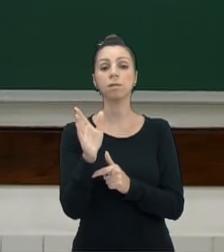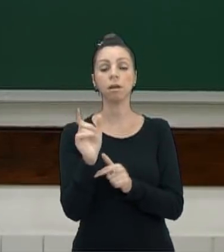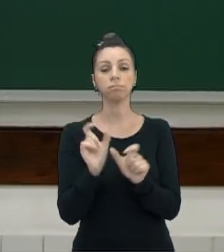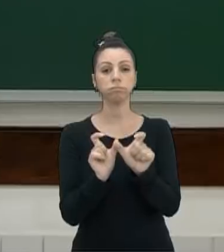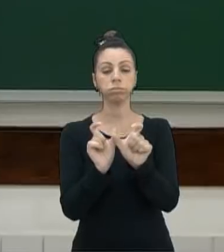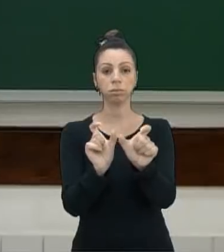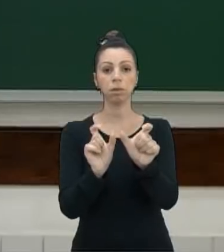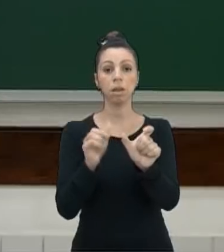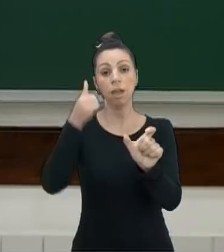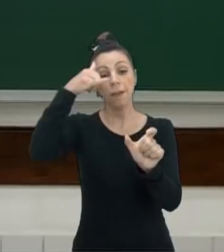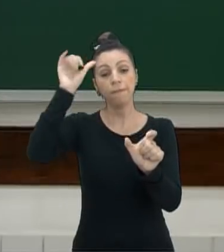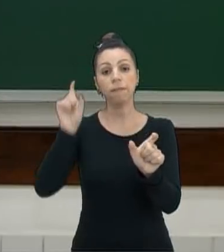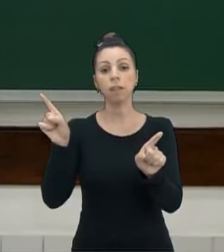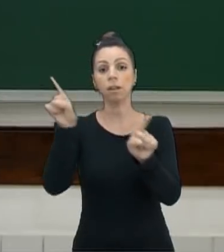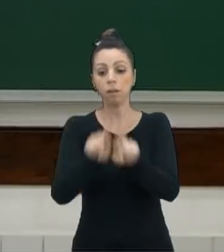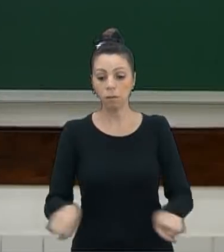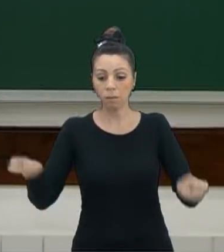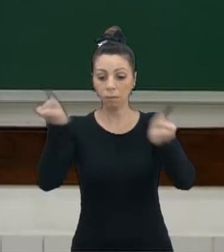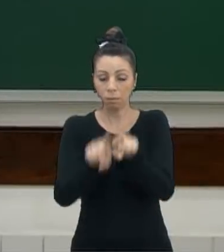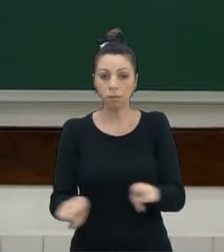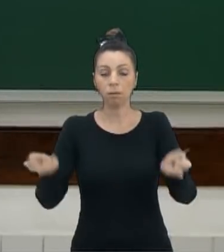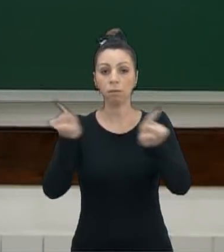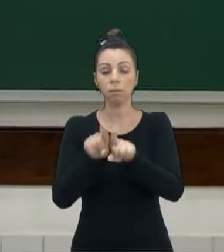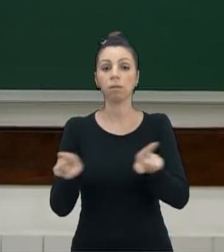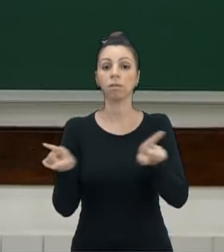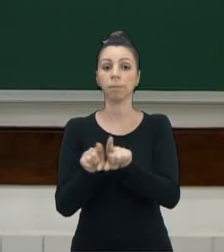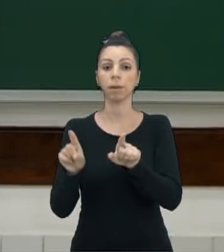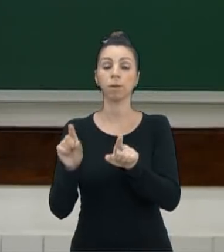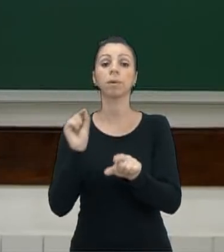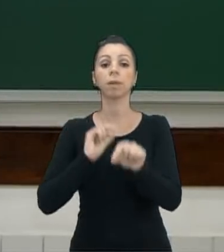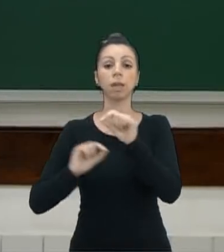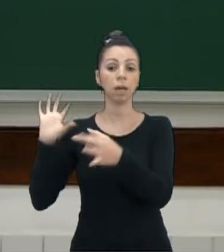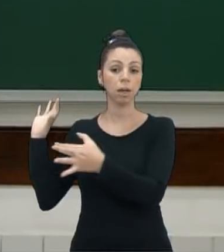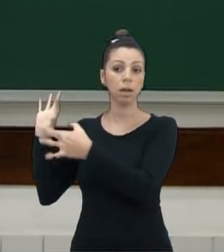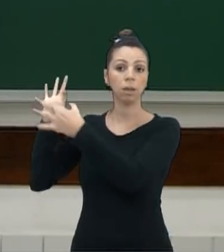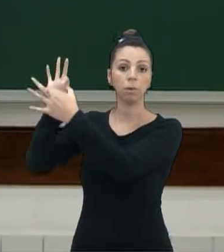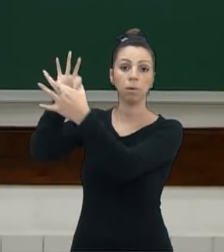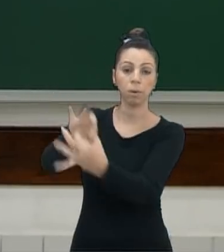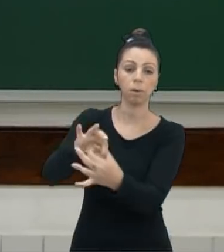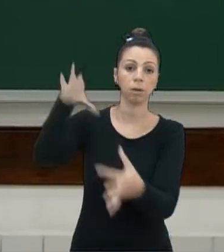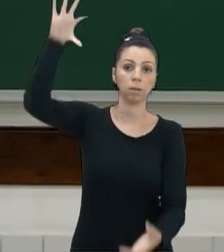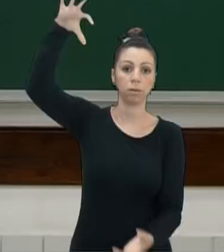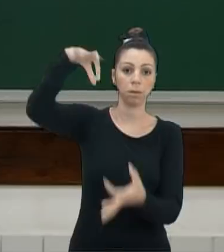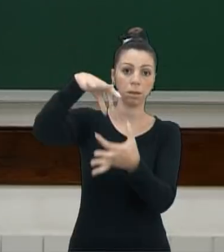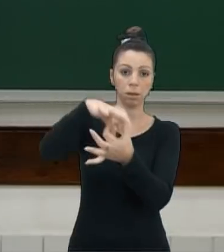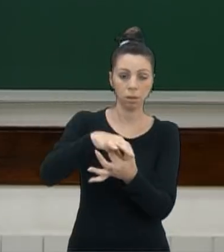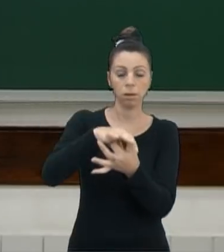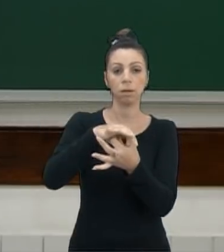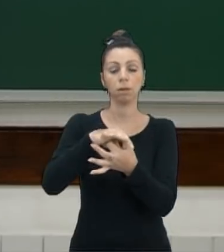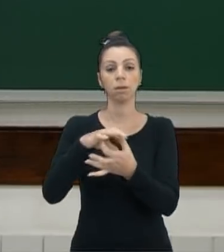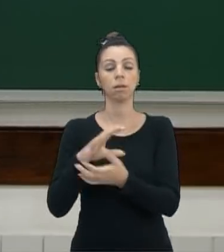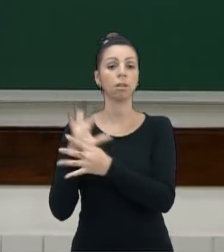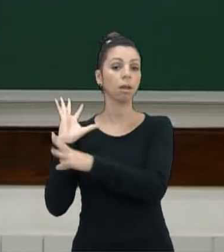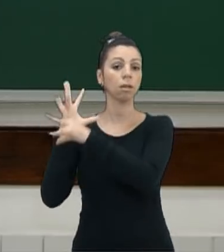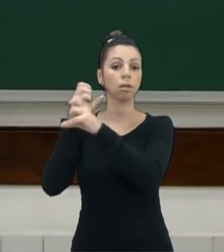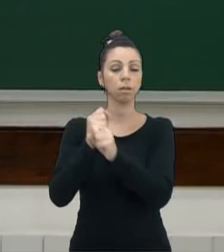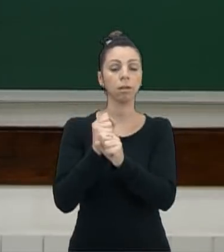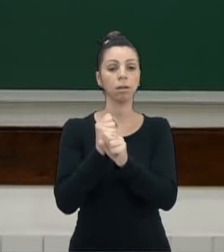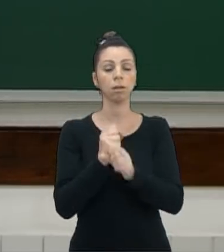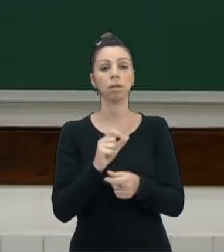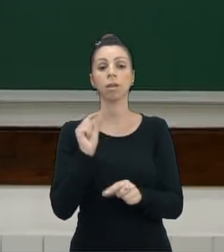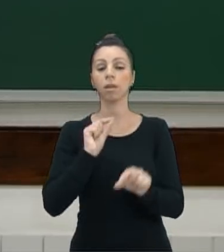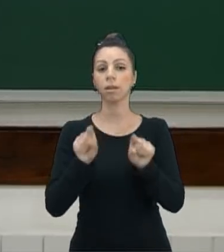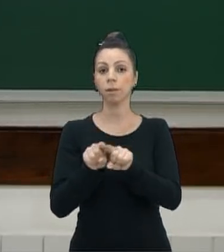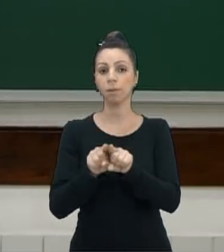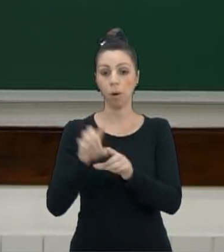eles são importantes para a coerência do texto, porque você vai retomando as ideias, e também para a